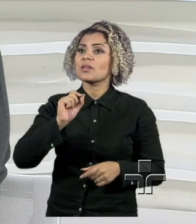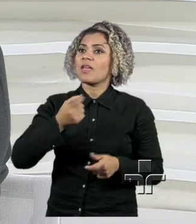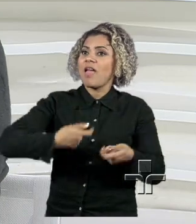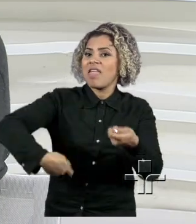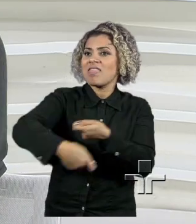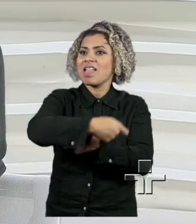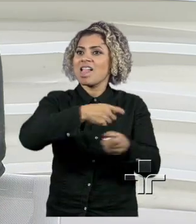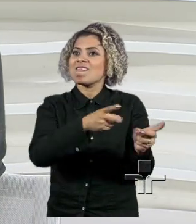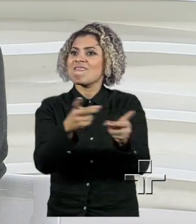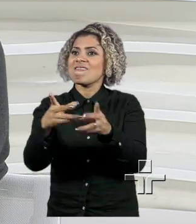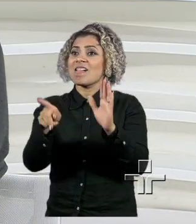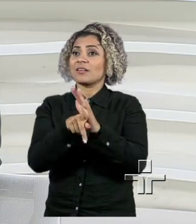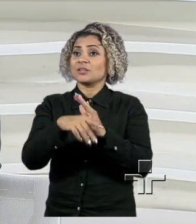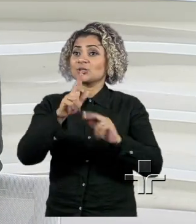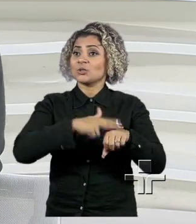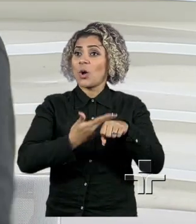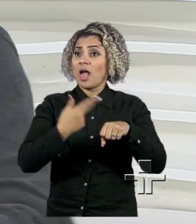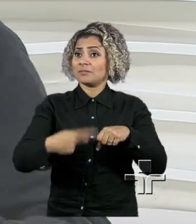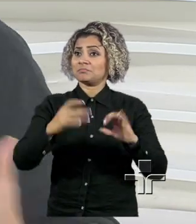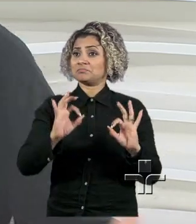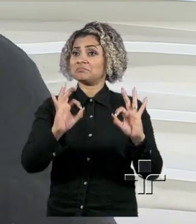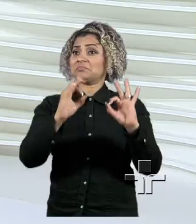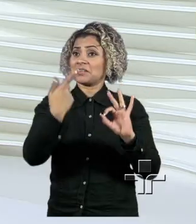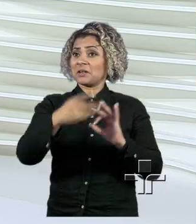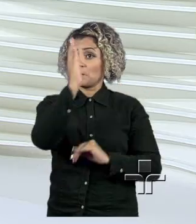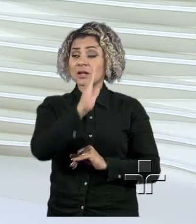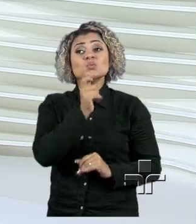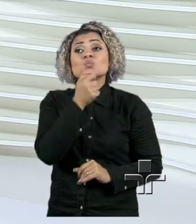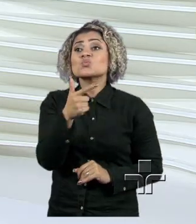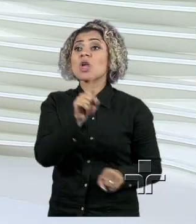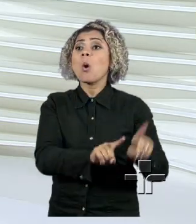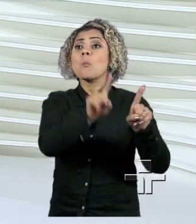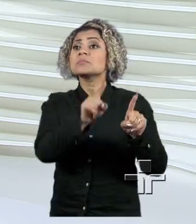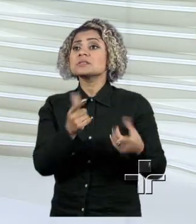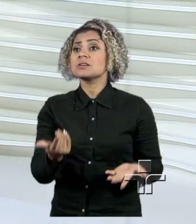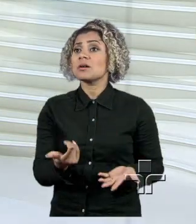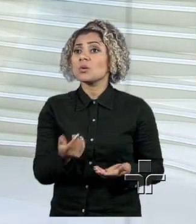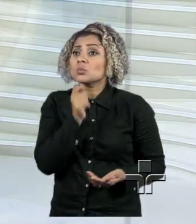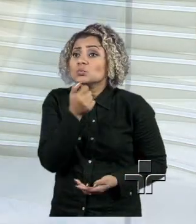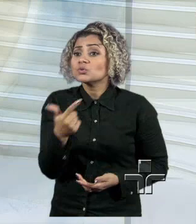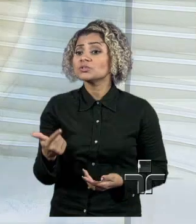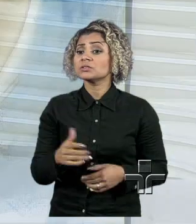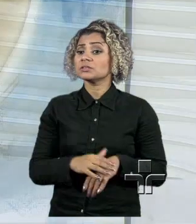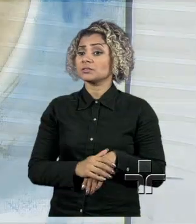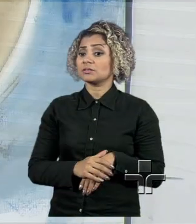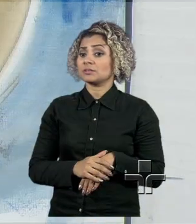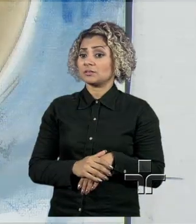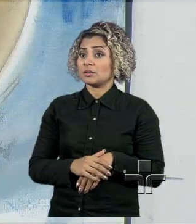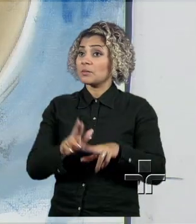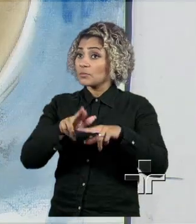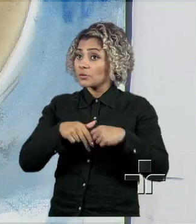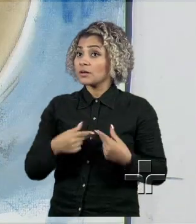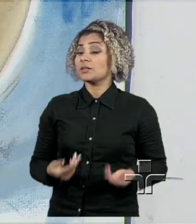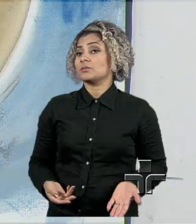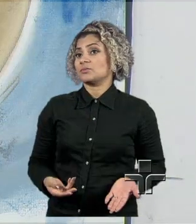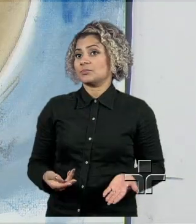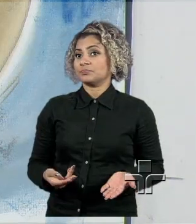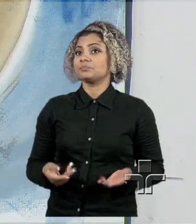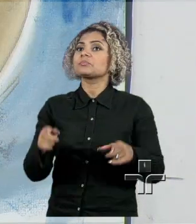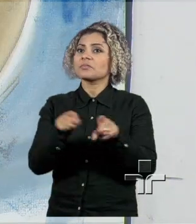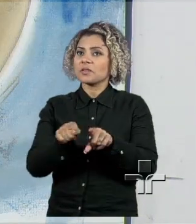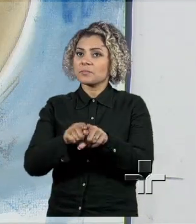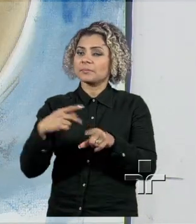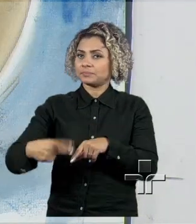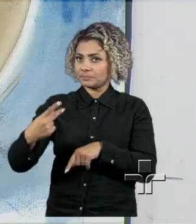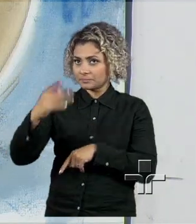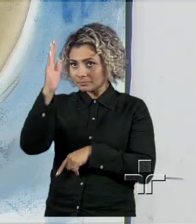mercado de chocolates finos no Brasil. Não tinha competição, era uma coisa né? Quer dizer, com poucas opções. Sem dúvida, eles vieram para